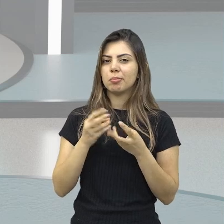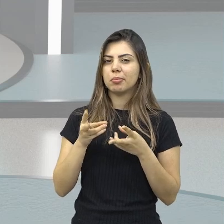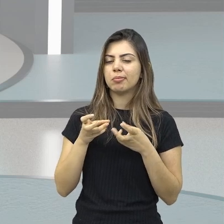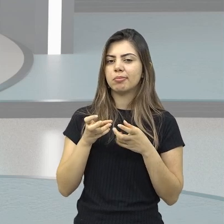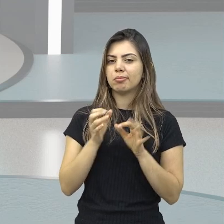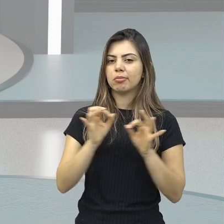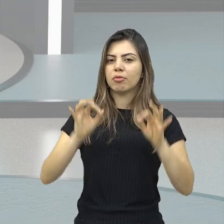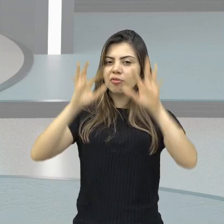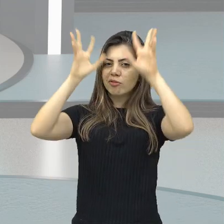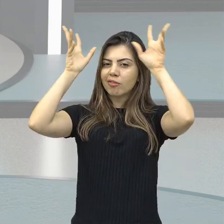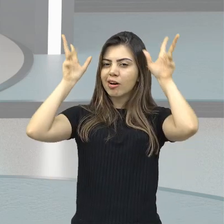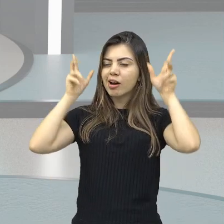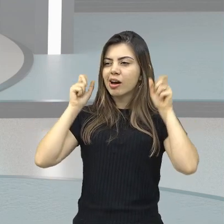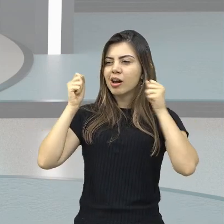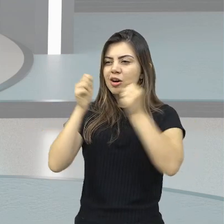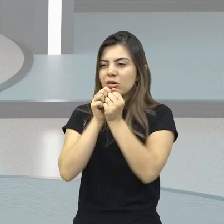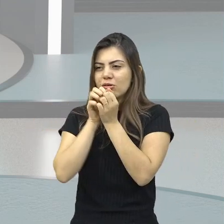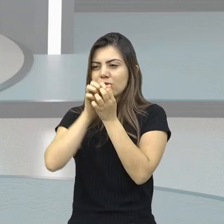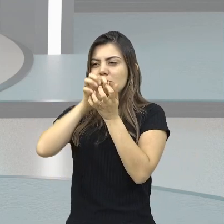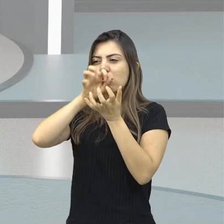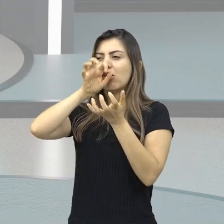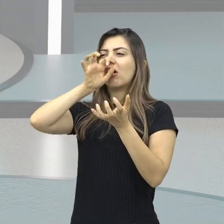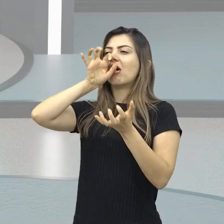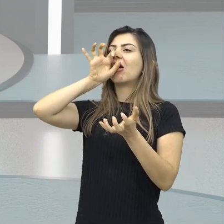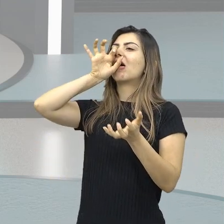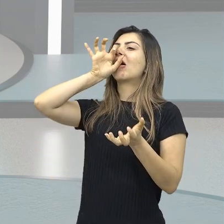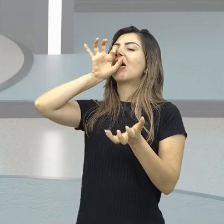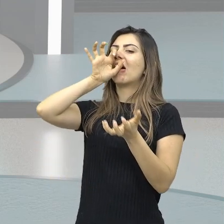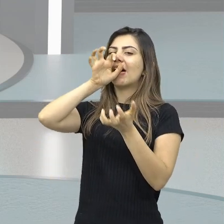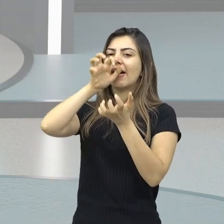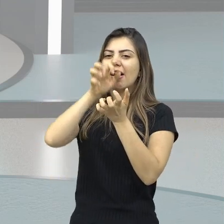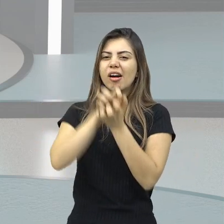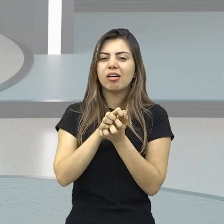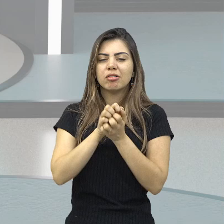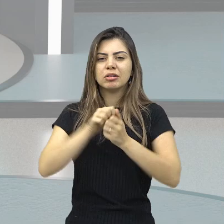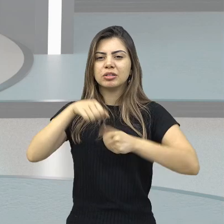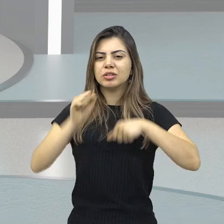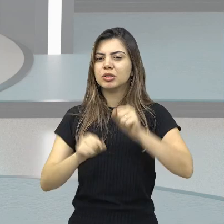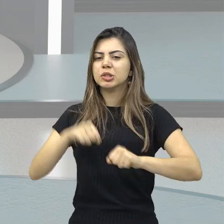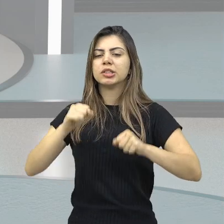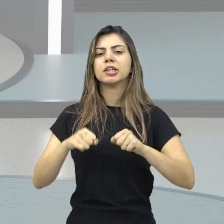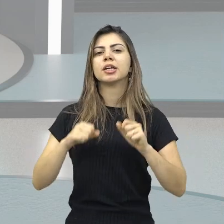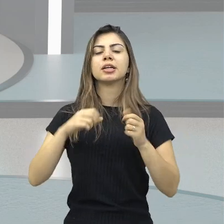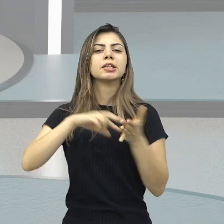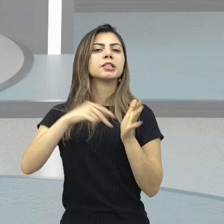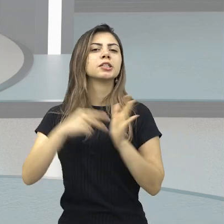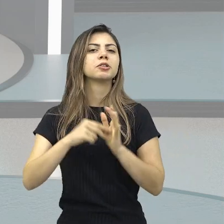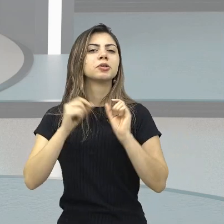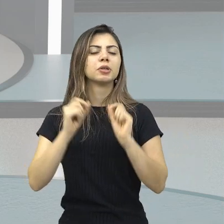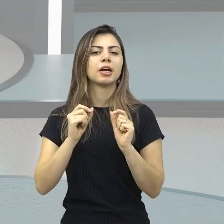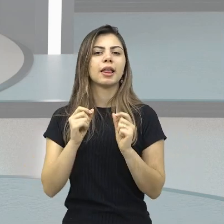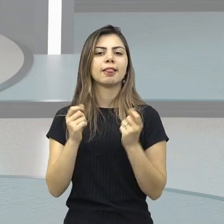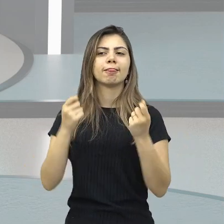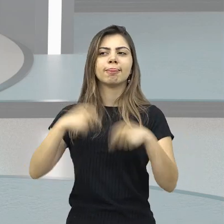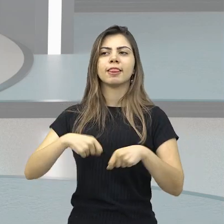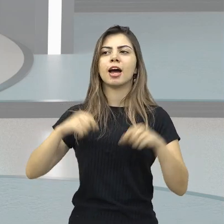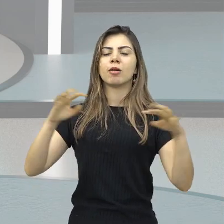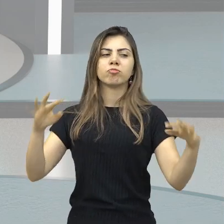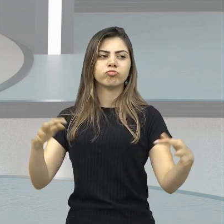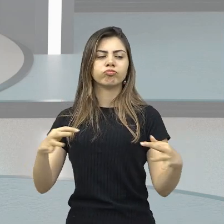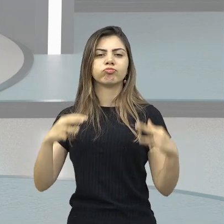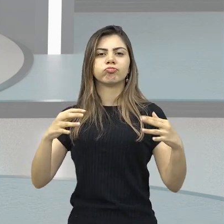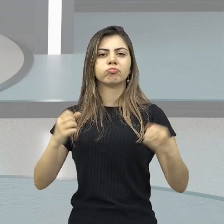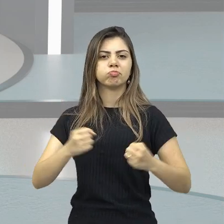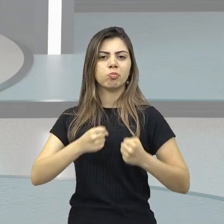ele rugiu poderosamente, certificando, garantindo sua dominância sobre a vasta savana. Repare